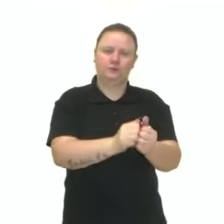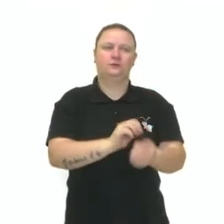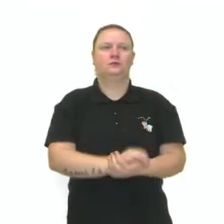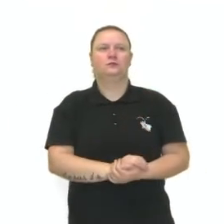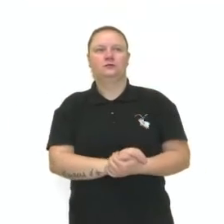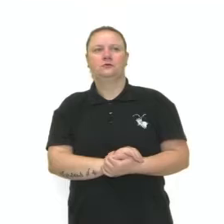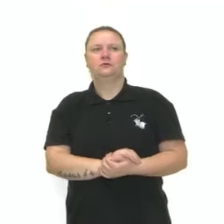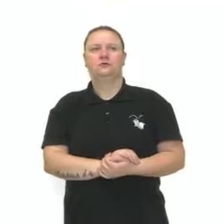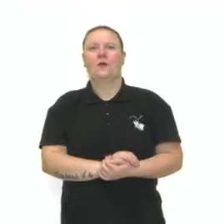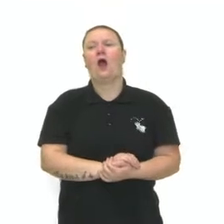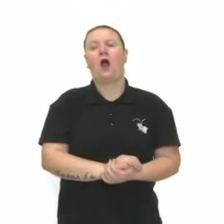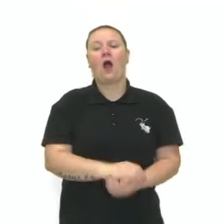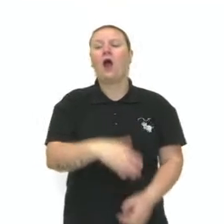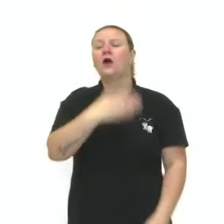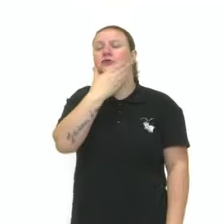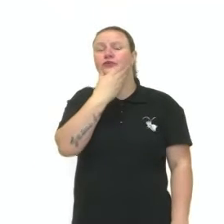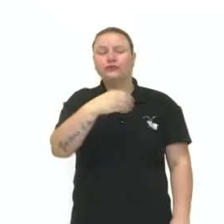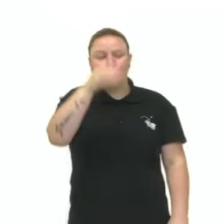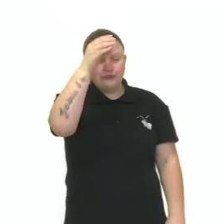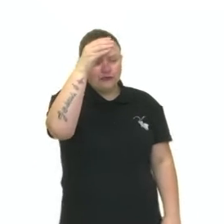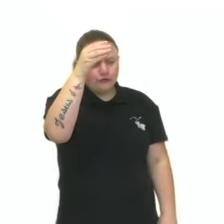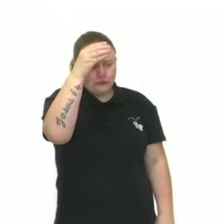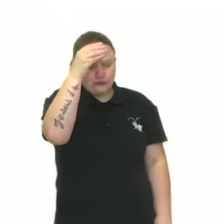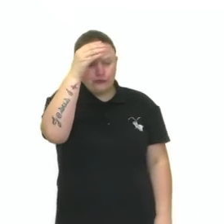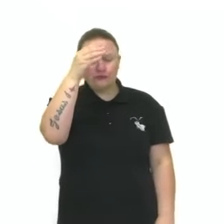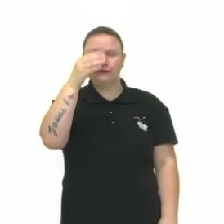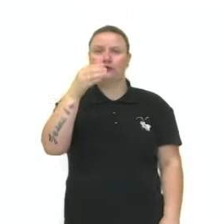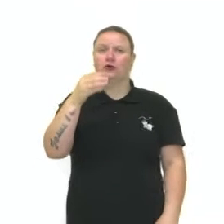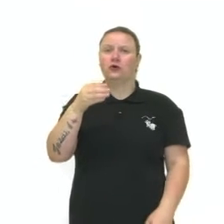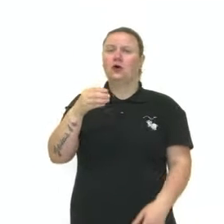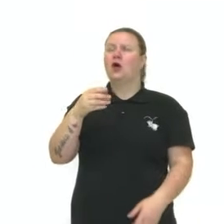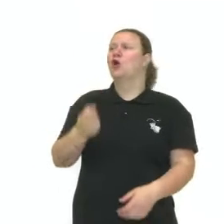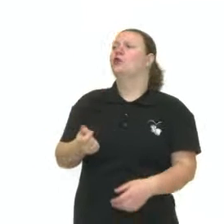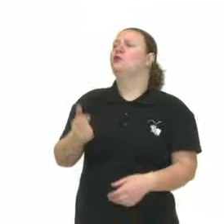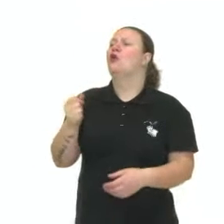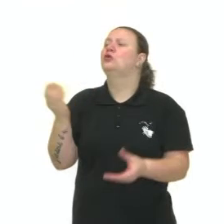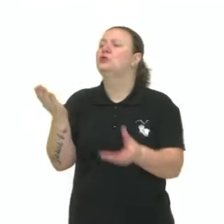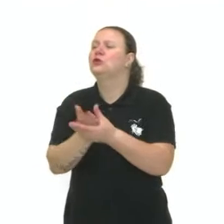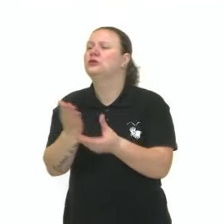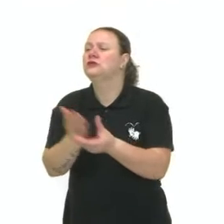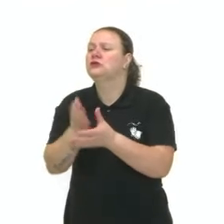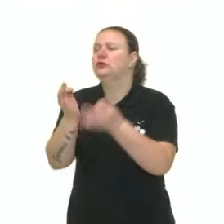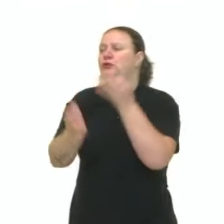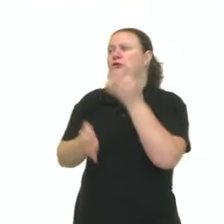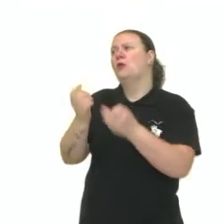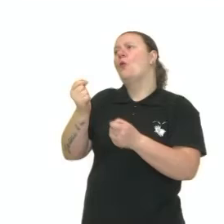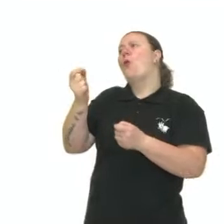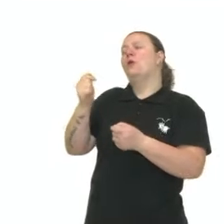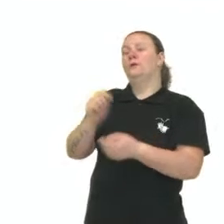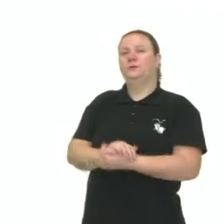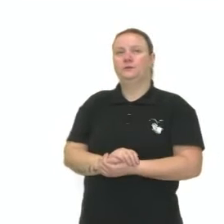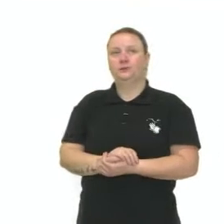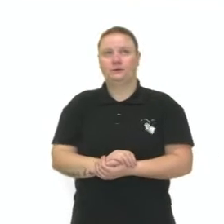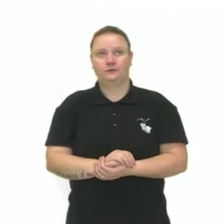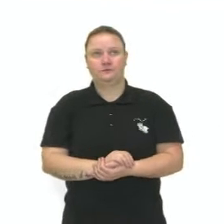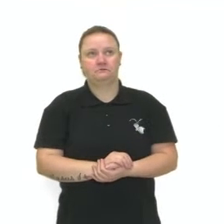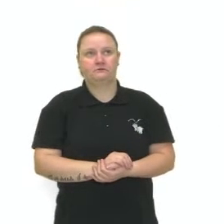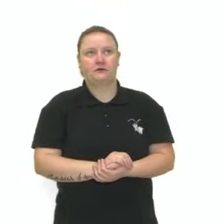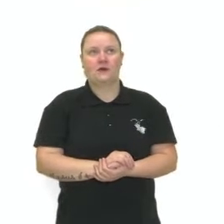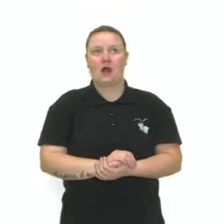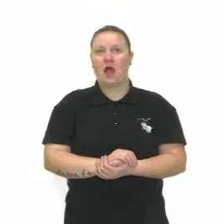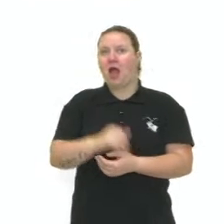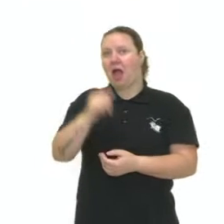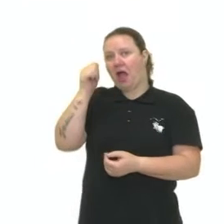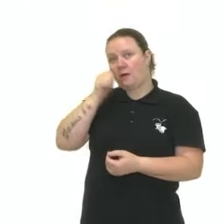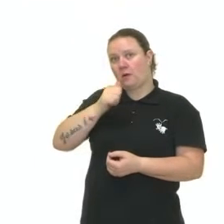o Honório. A verdade é que ia mal, poucas causas e de pequena monta. Dona Amélia não sabia nada, ele